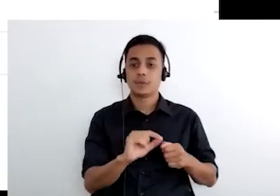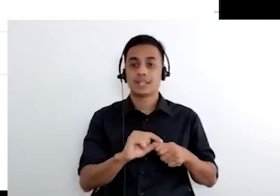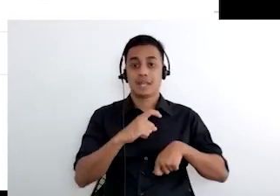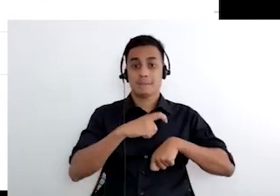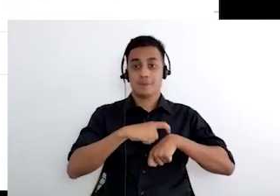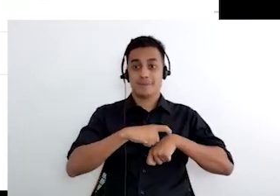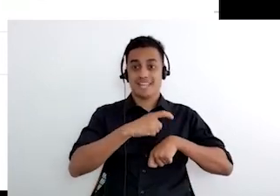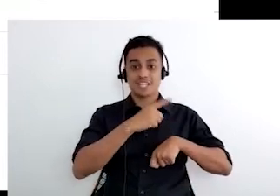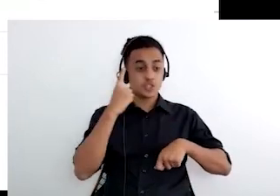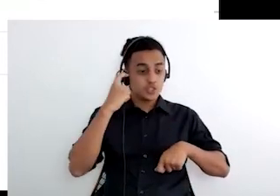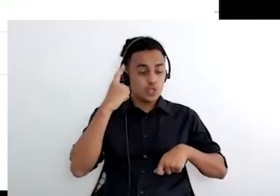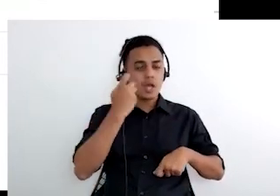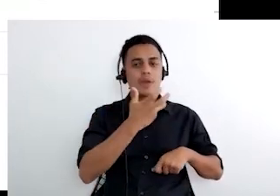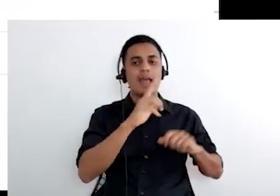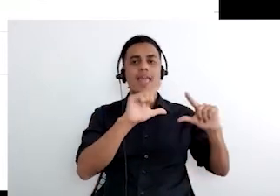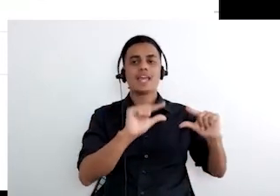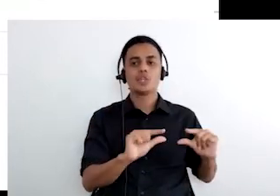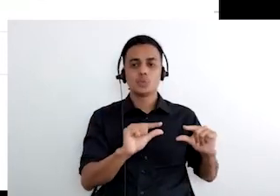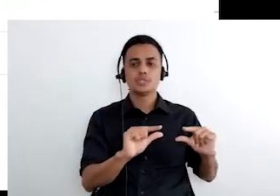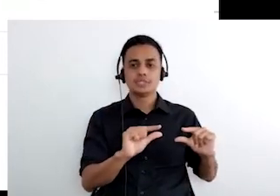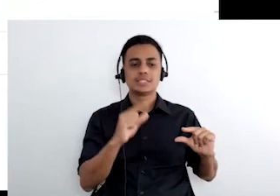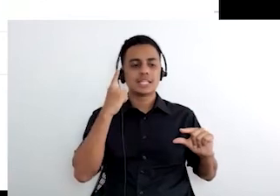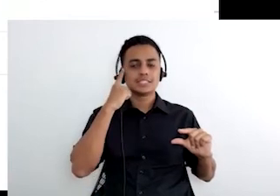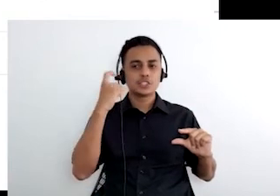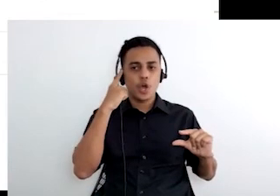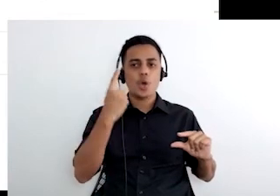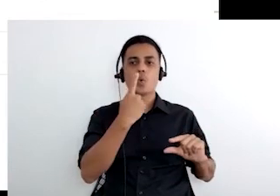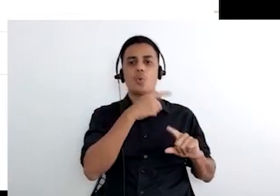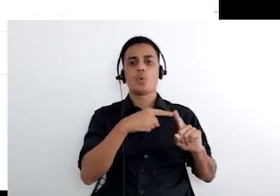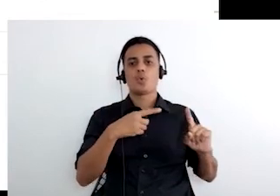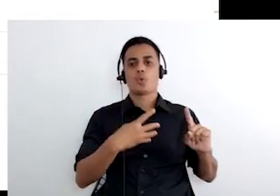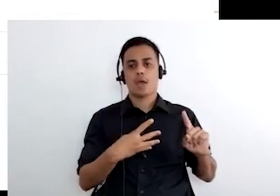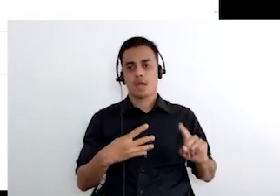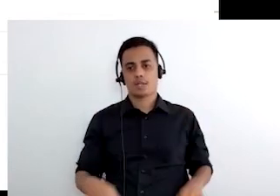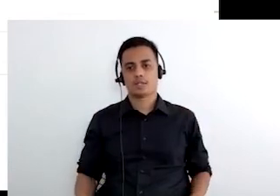desse som, na verdade, eu quero reduzi-lo para 1/4 do som dele.